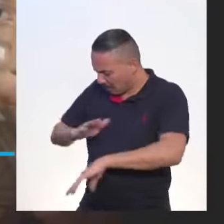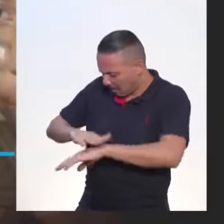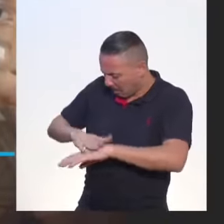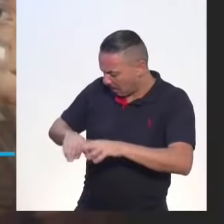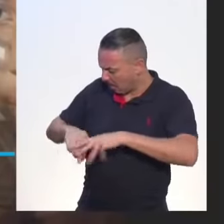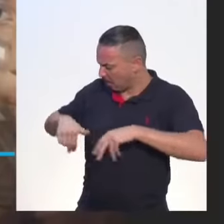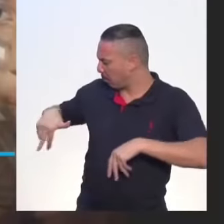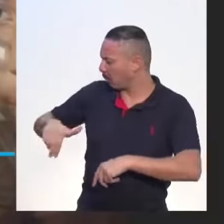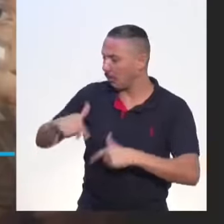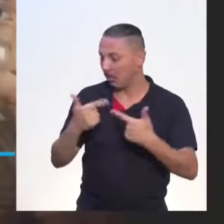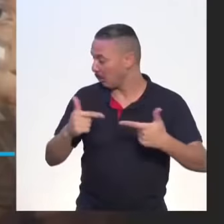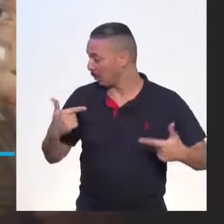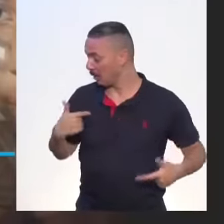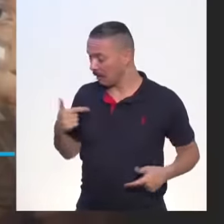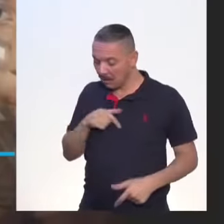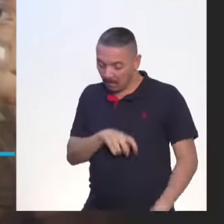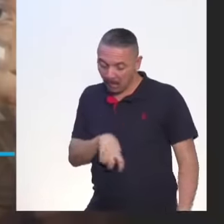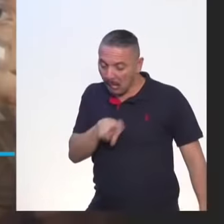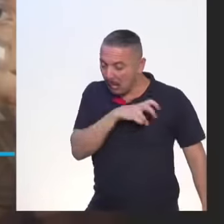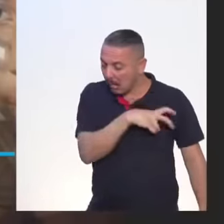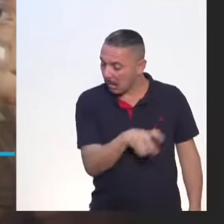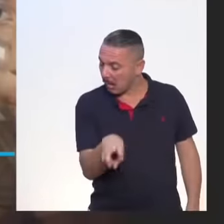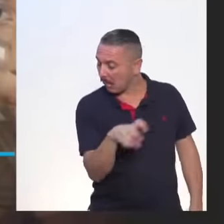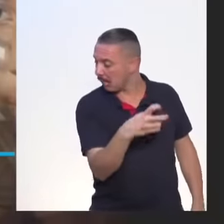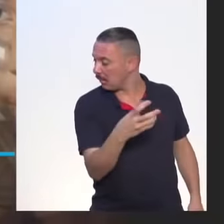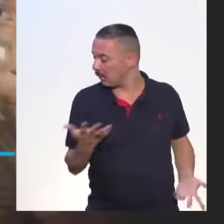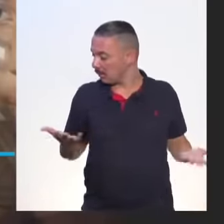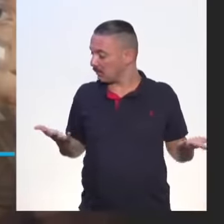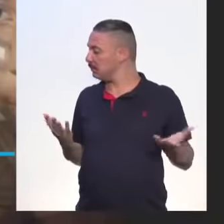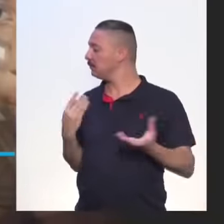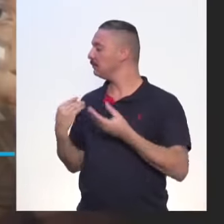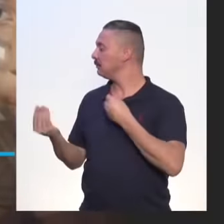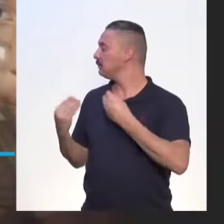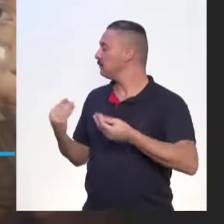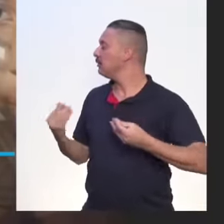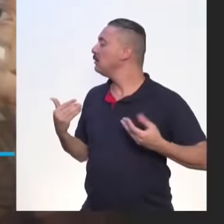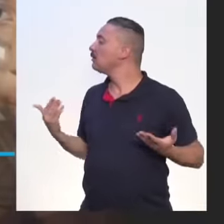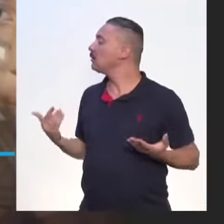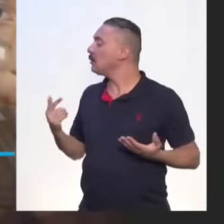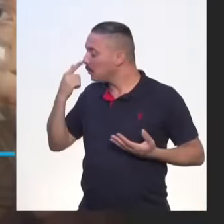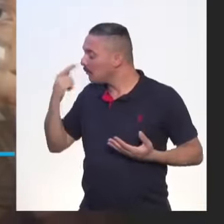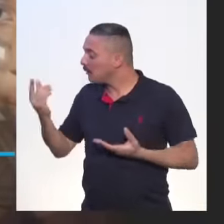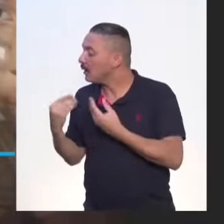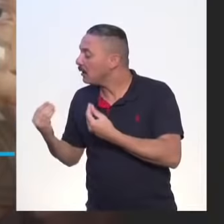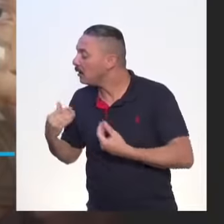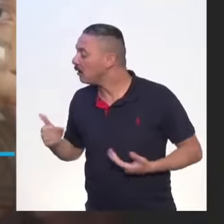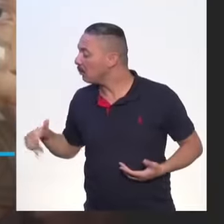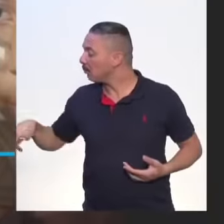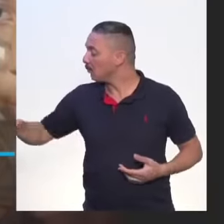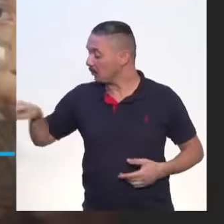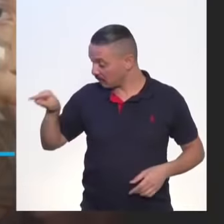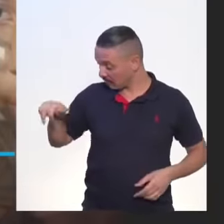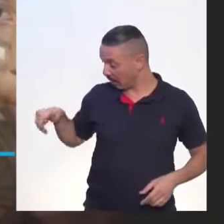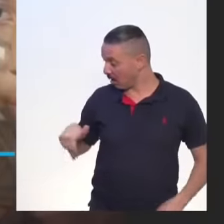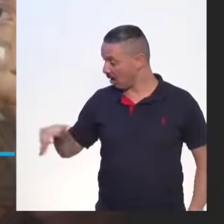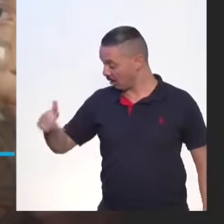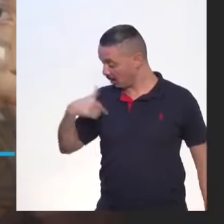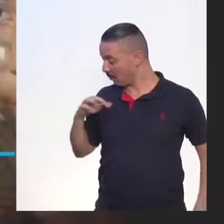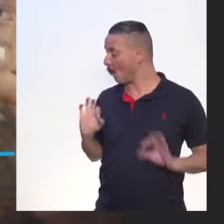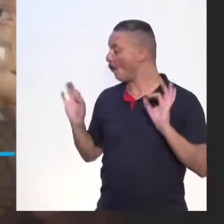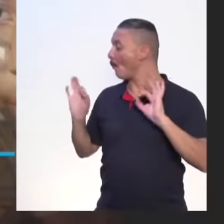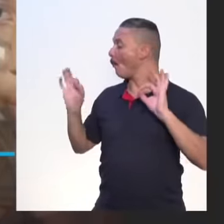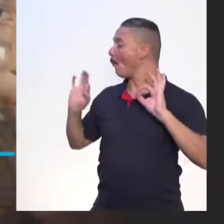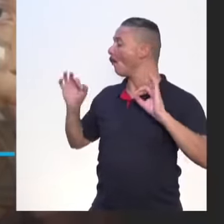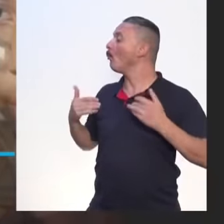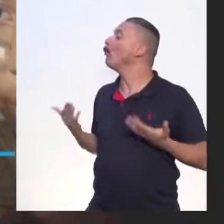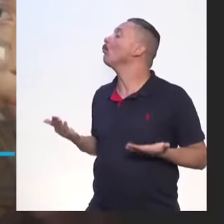eu estou aqui sem poder me locomover assim, desse jeito que você faz, anda entre duas pernas, né? Eu não